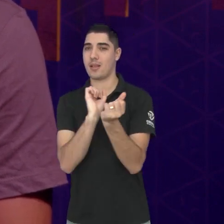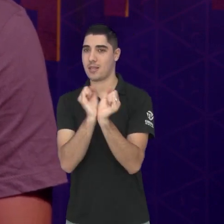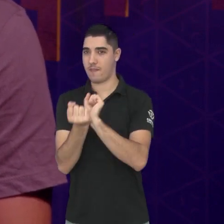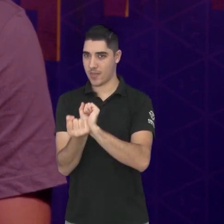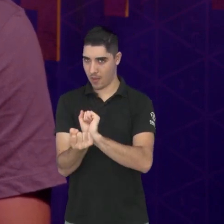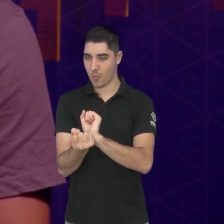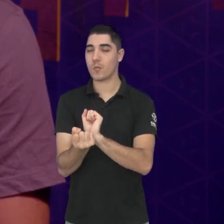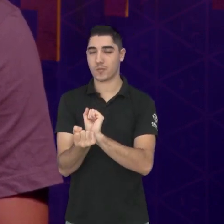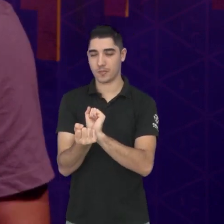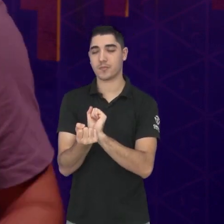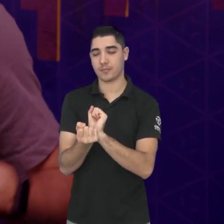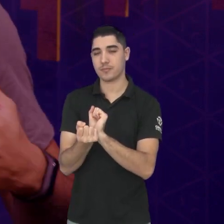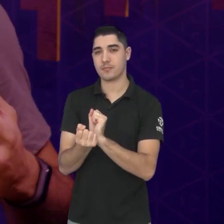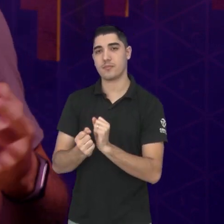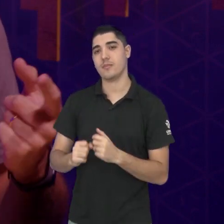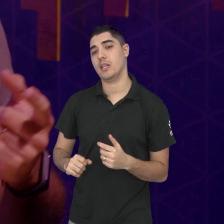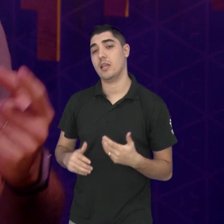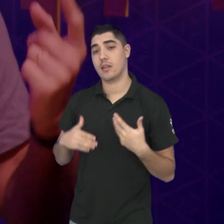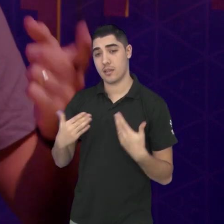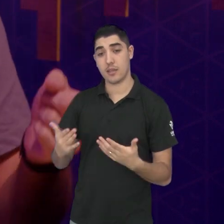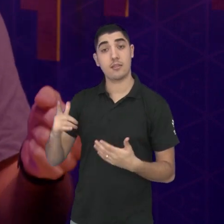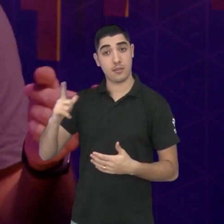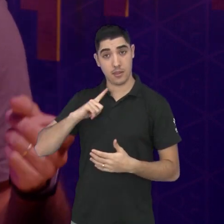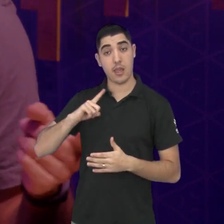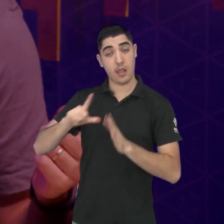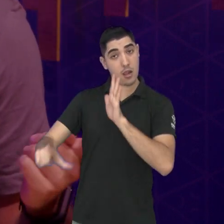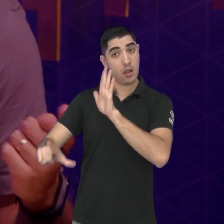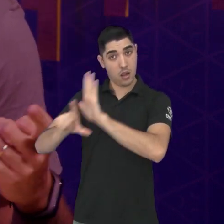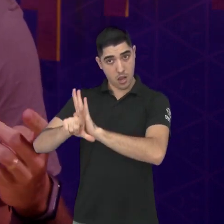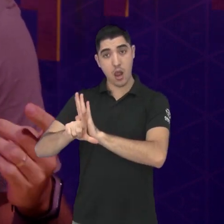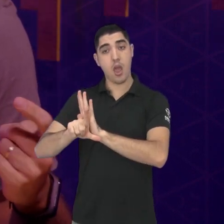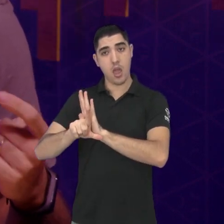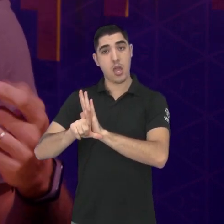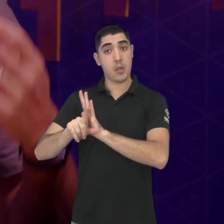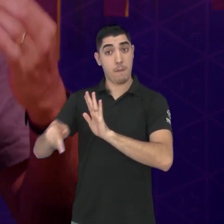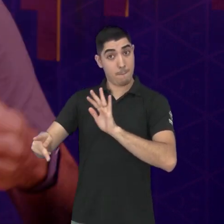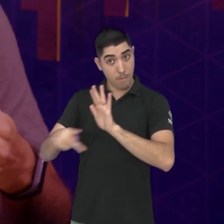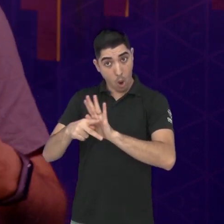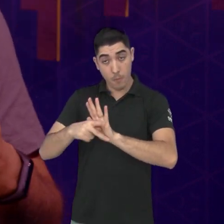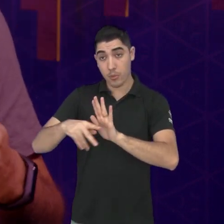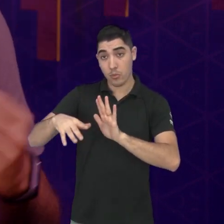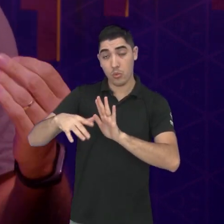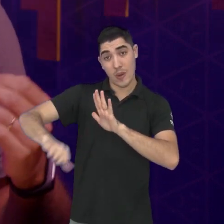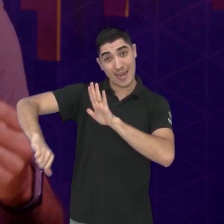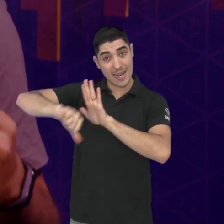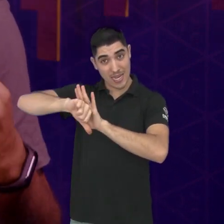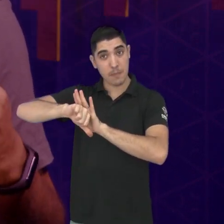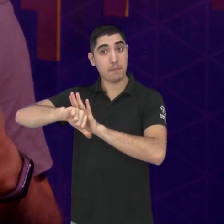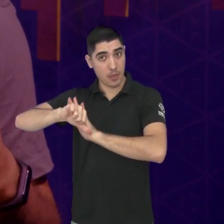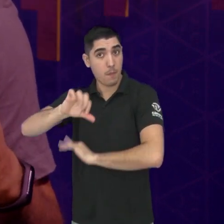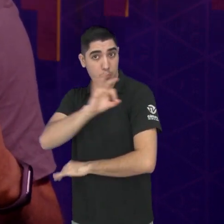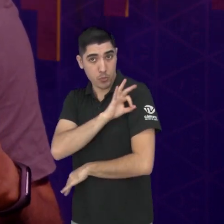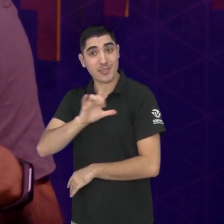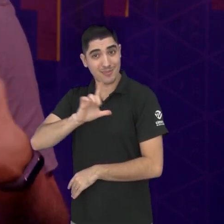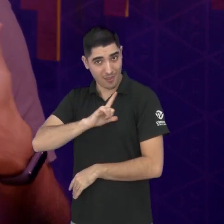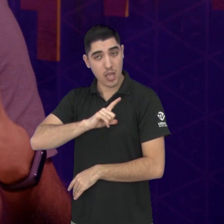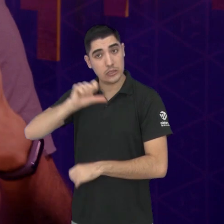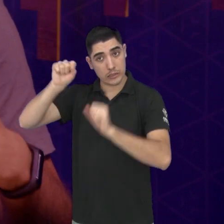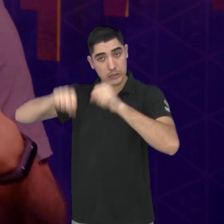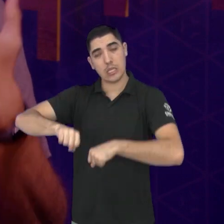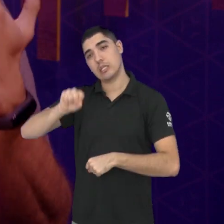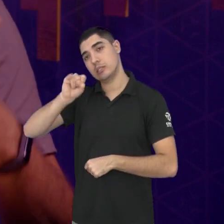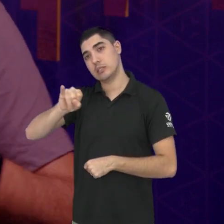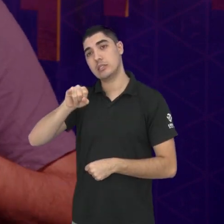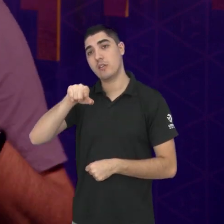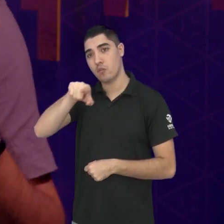escravidão, que tá no Código Penal isso, né? É um crime você